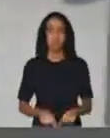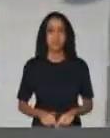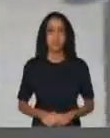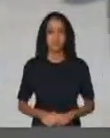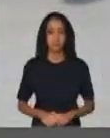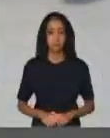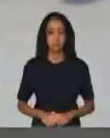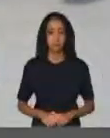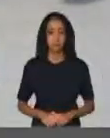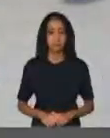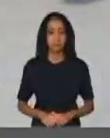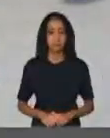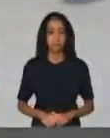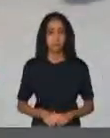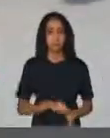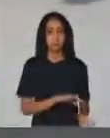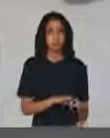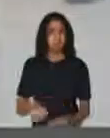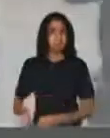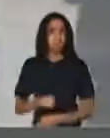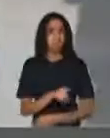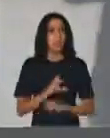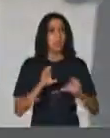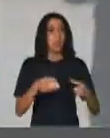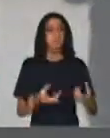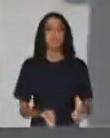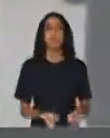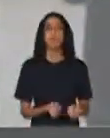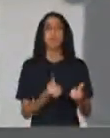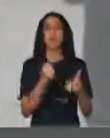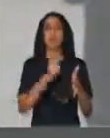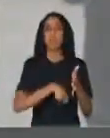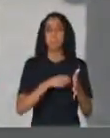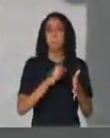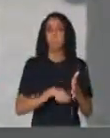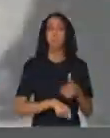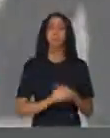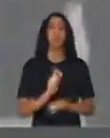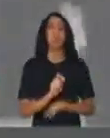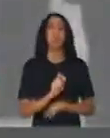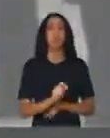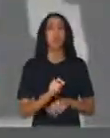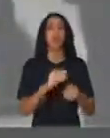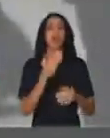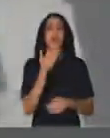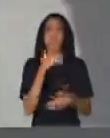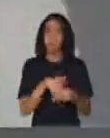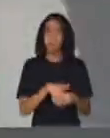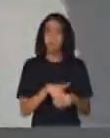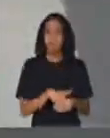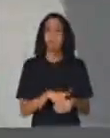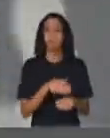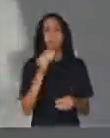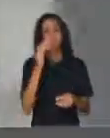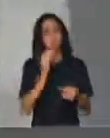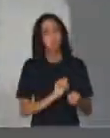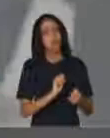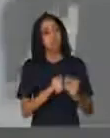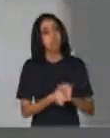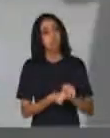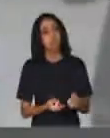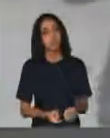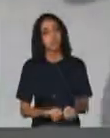apresentada. Pela Comissão de Finanças e Tributação, votamos pela adequação financeira